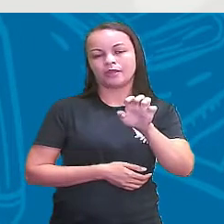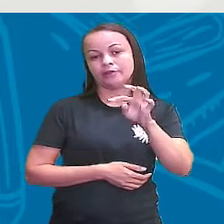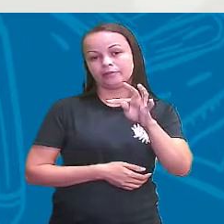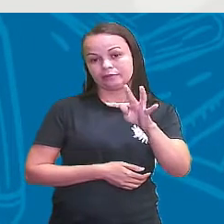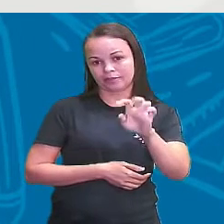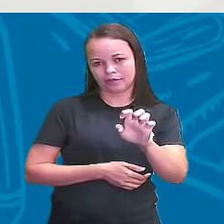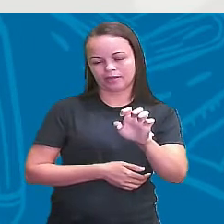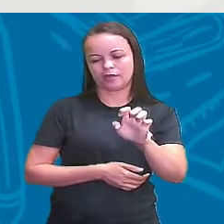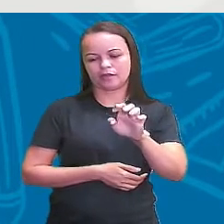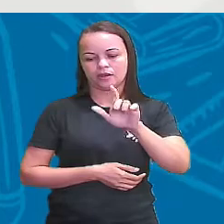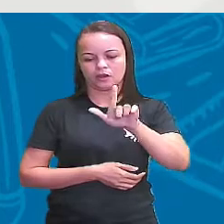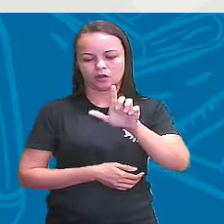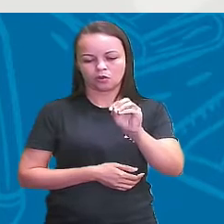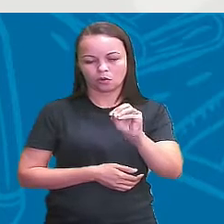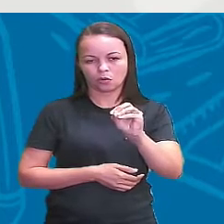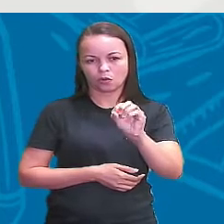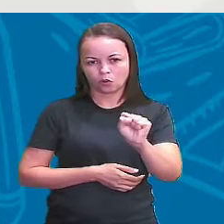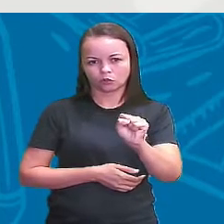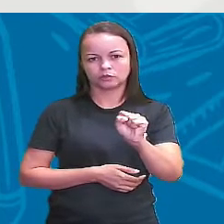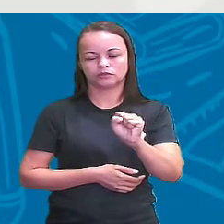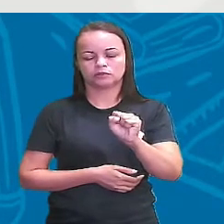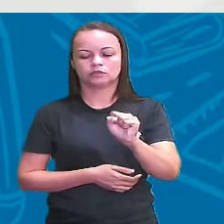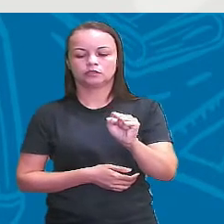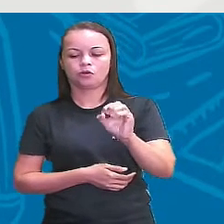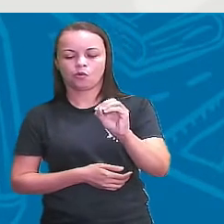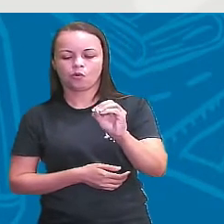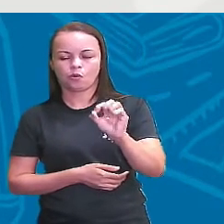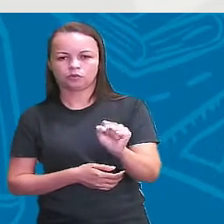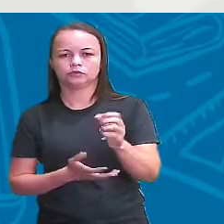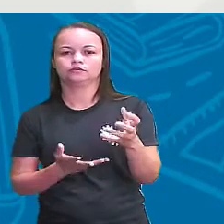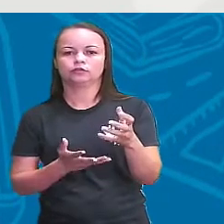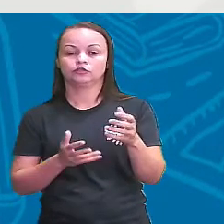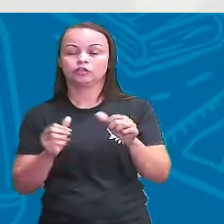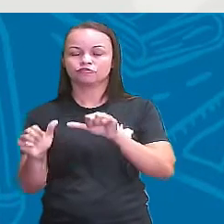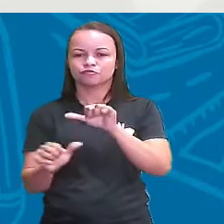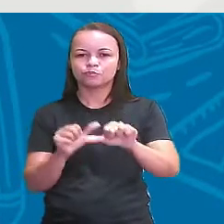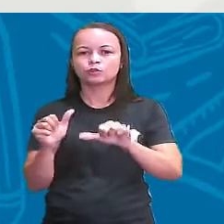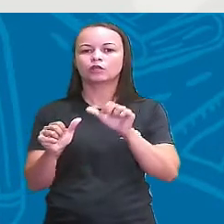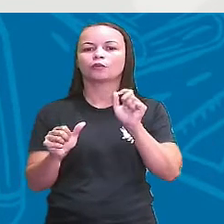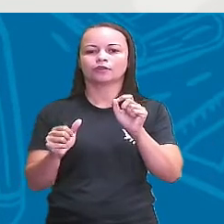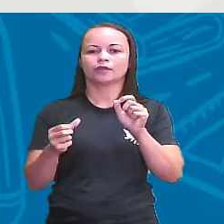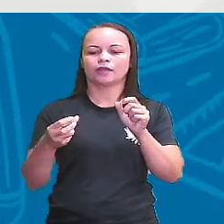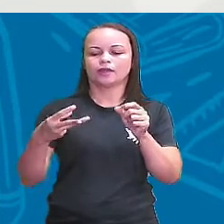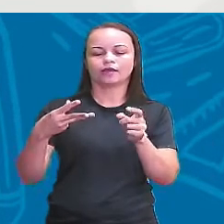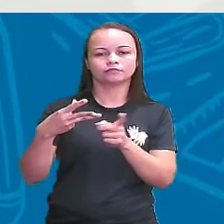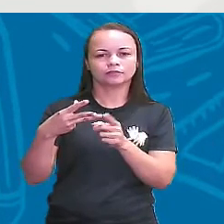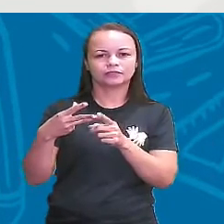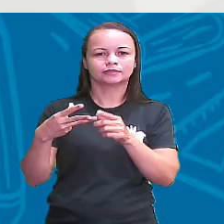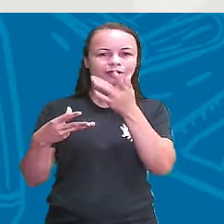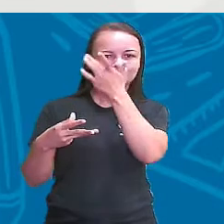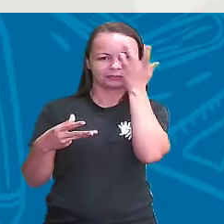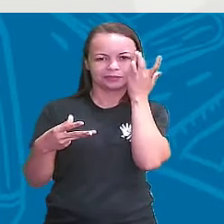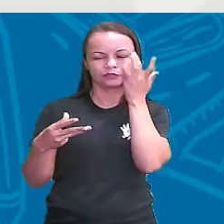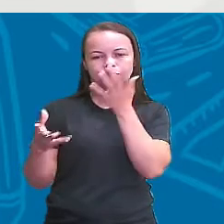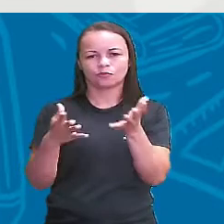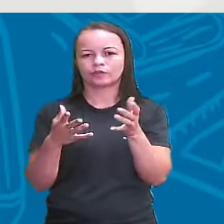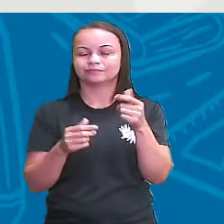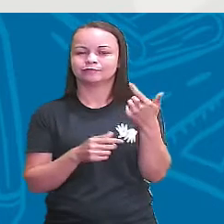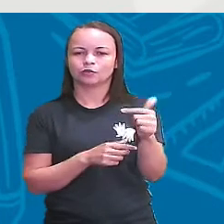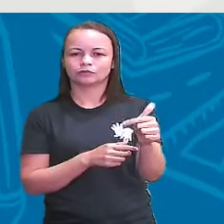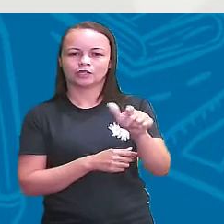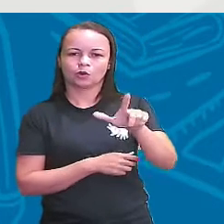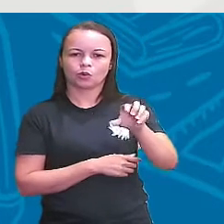e os. O que vai mudar são os de terceira pessoa, que aí eu não tenho mais lo